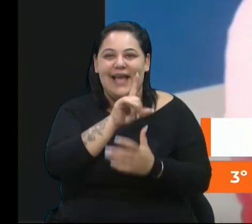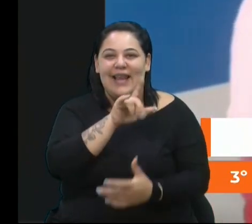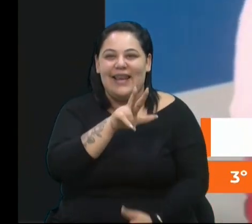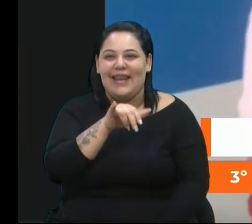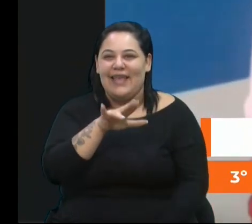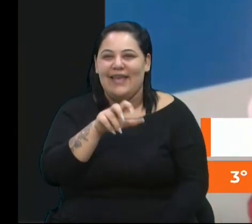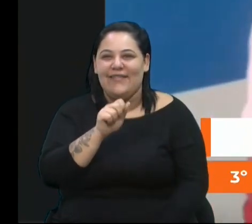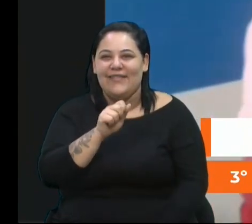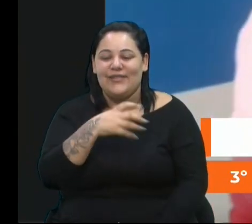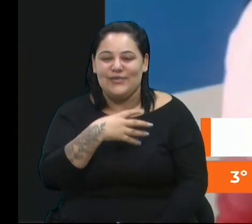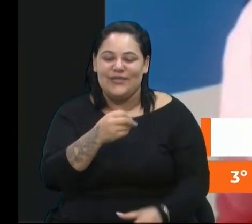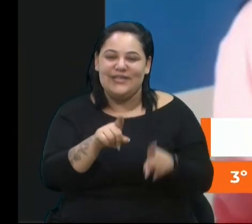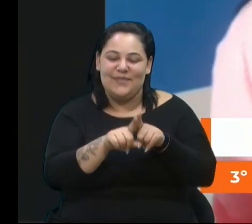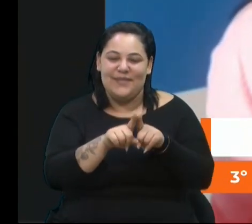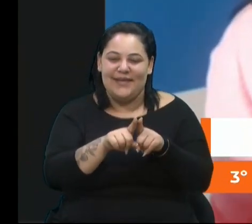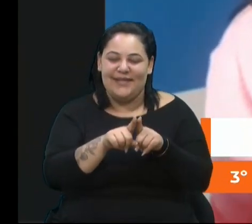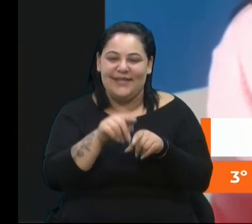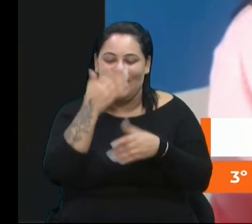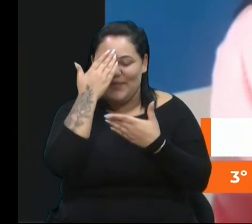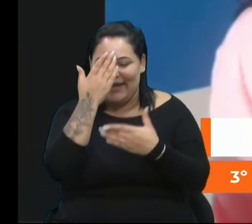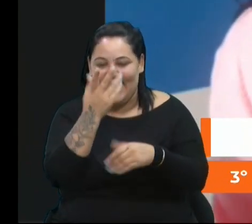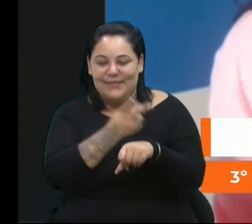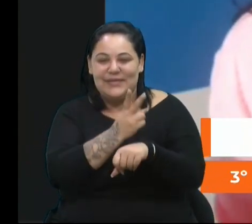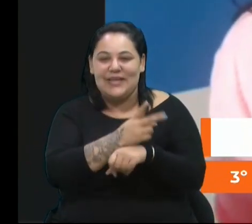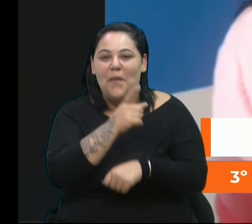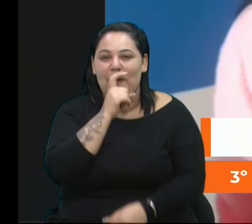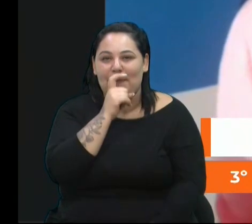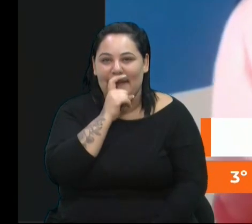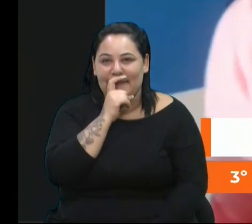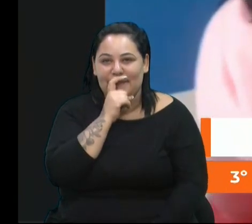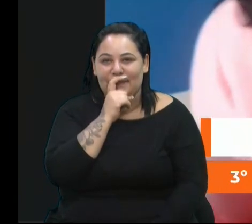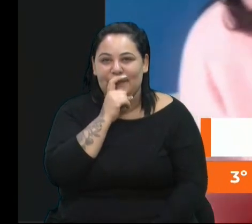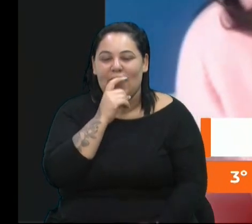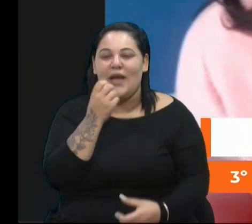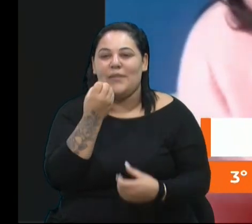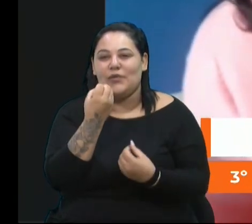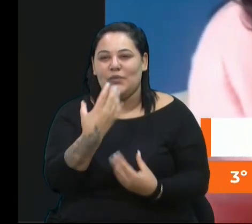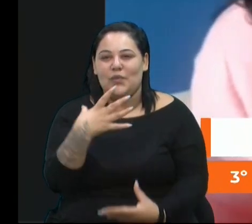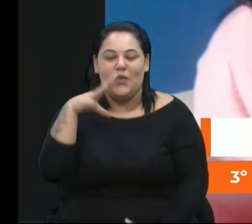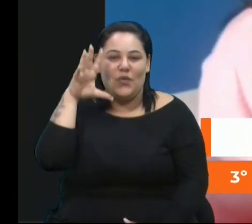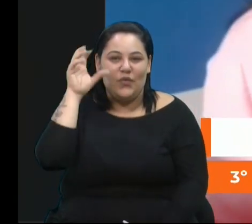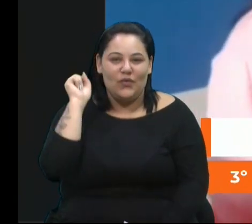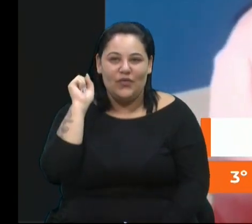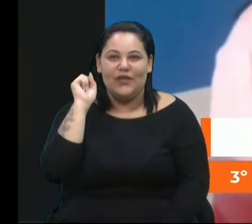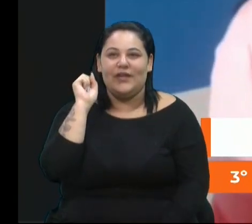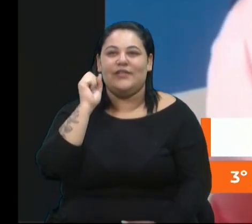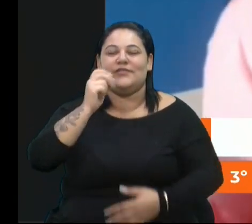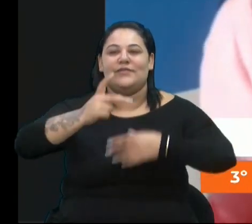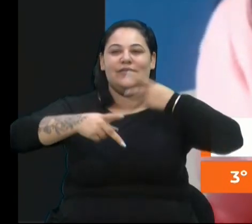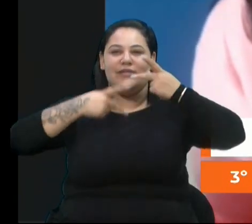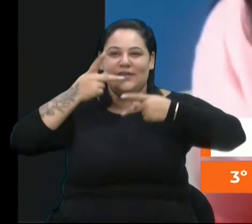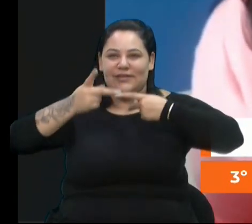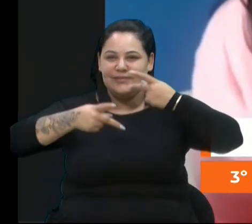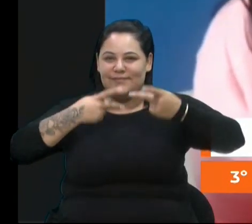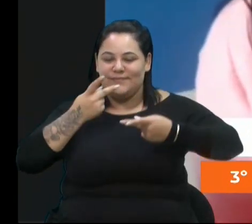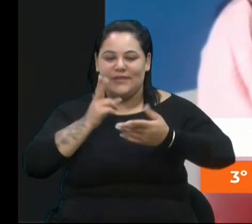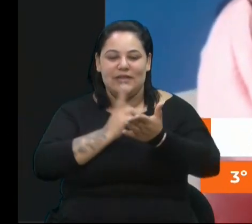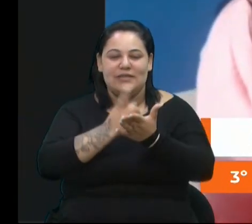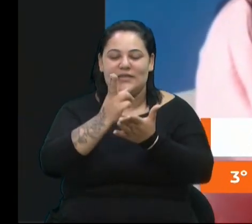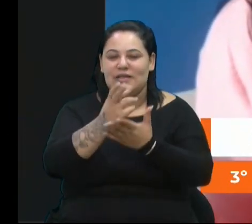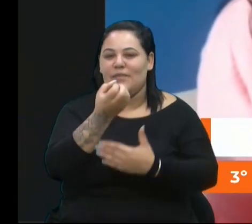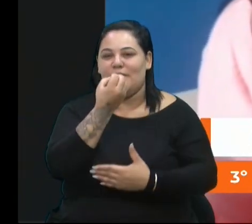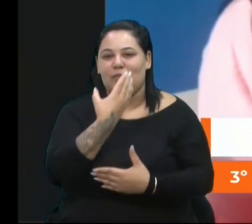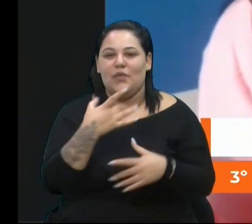Os filhos também. Porque é muito bom te ouvir, a gente está lendo aí nos relatos isso, né, de fantástica fala, como é sempre